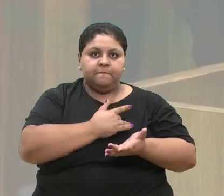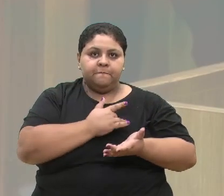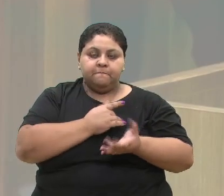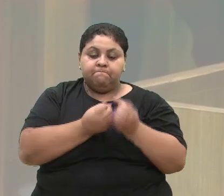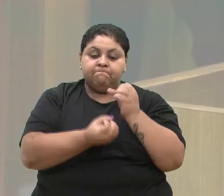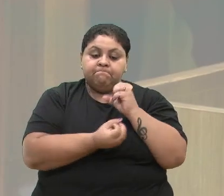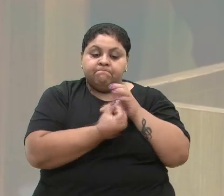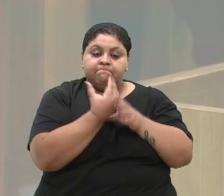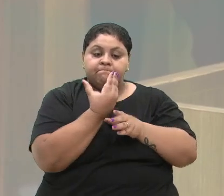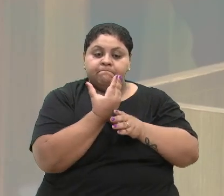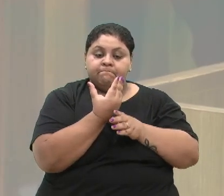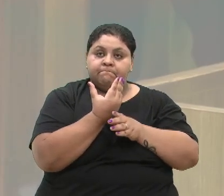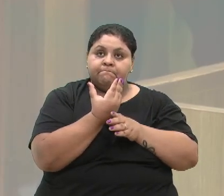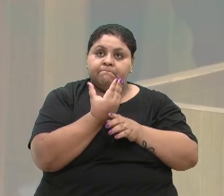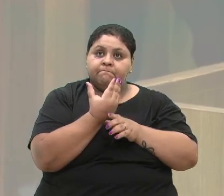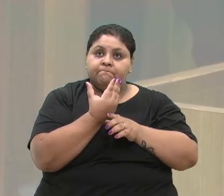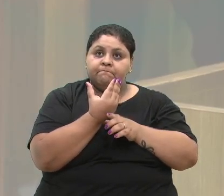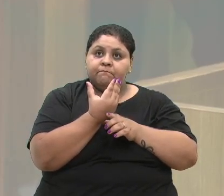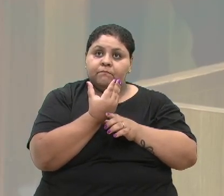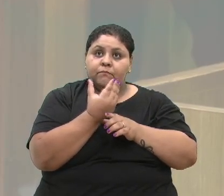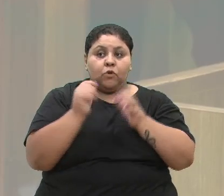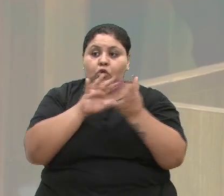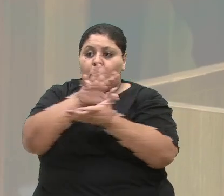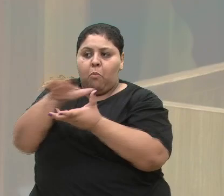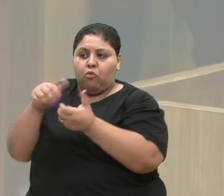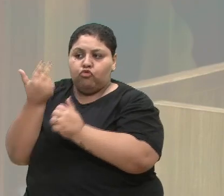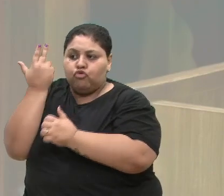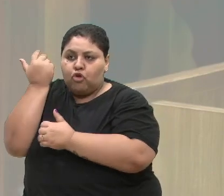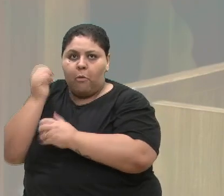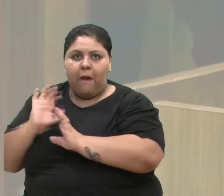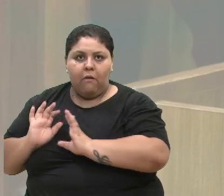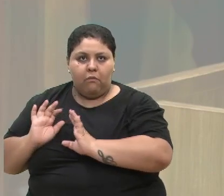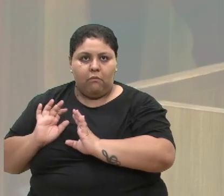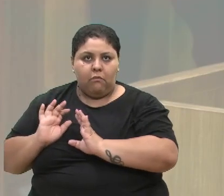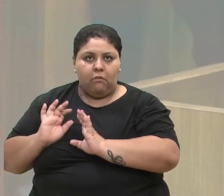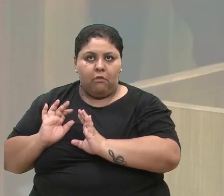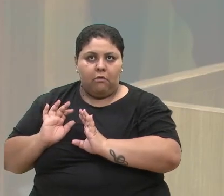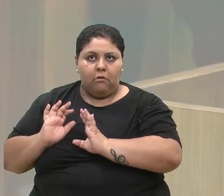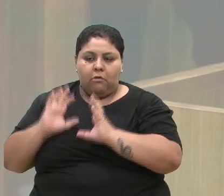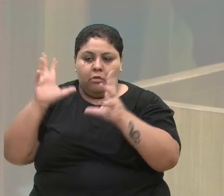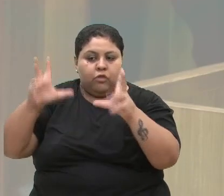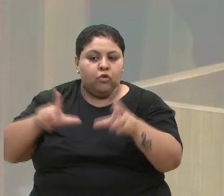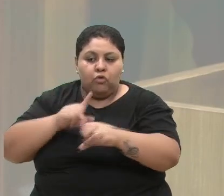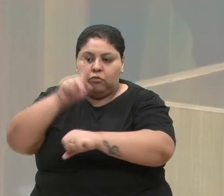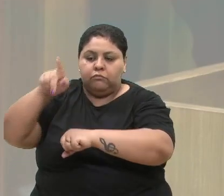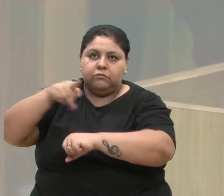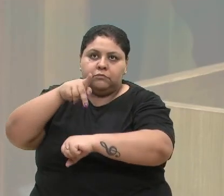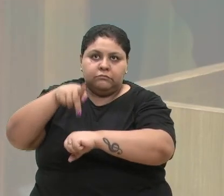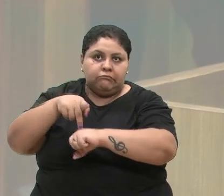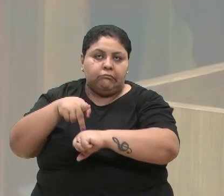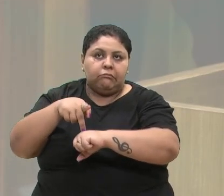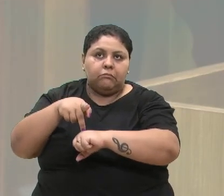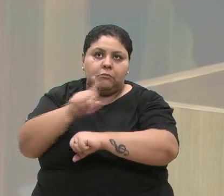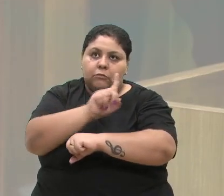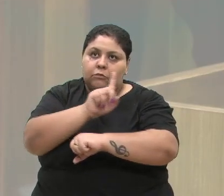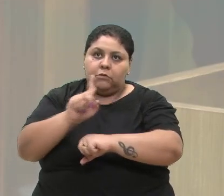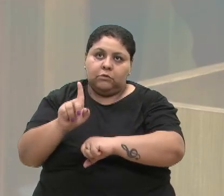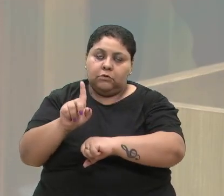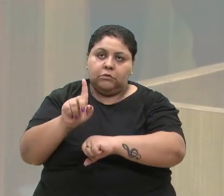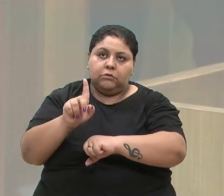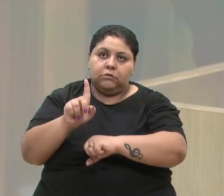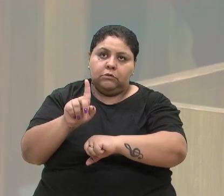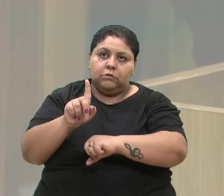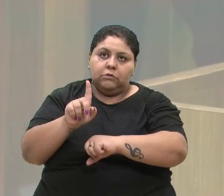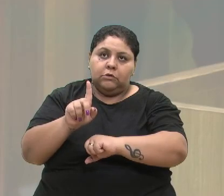criar o que no mundo já é uma normalidade. Em todos os países que se dizem, não os que são, mas os que se